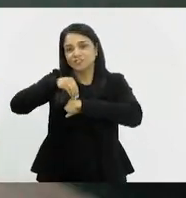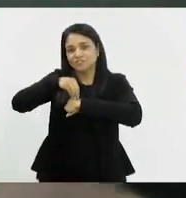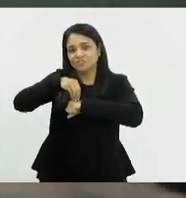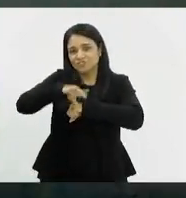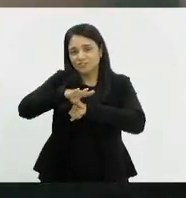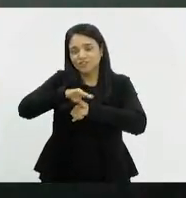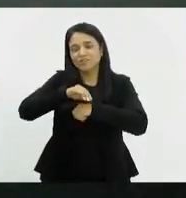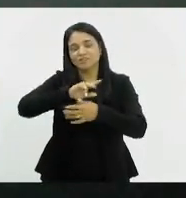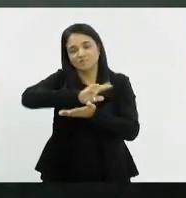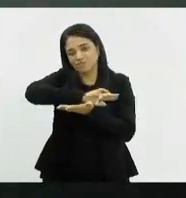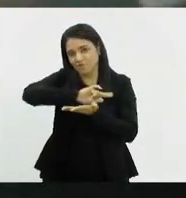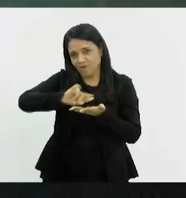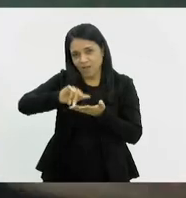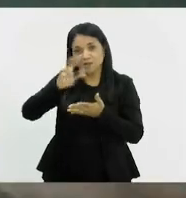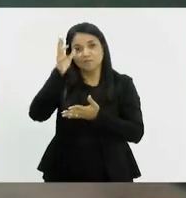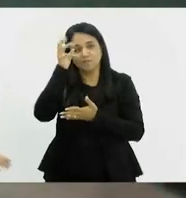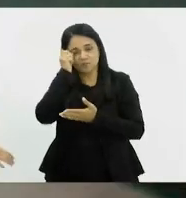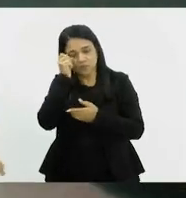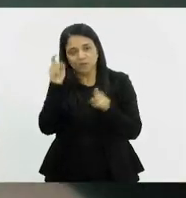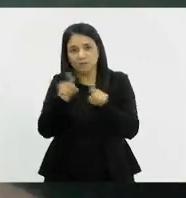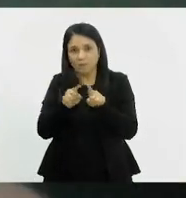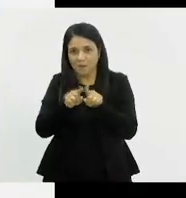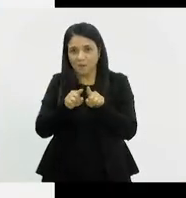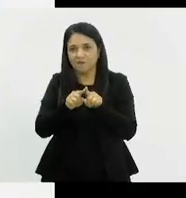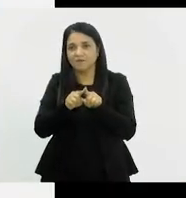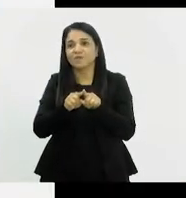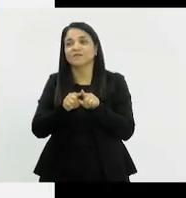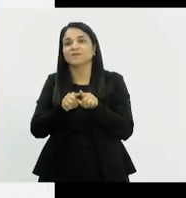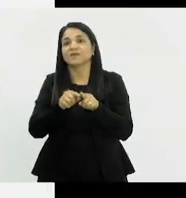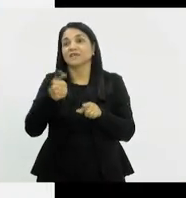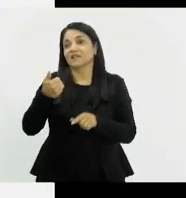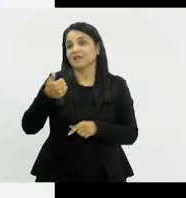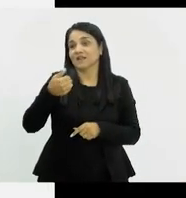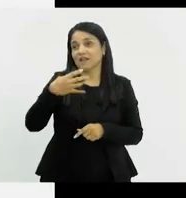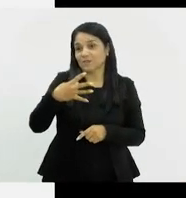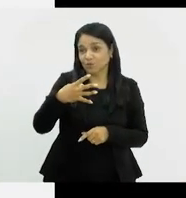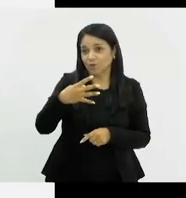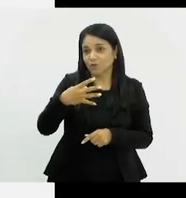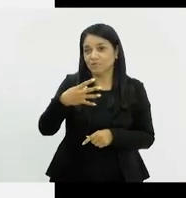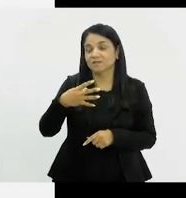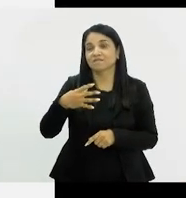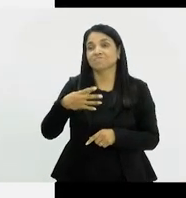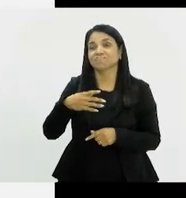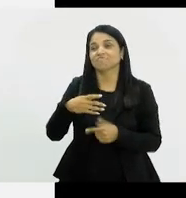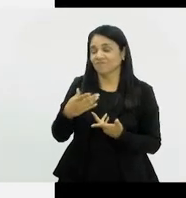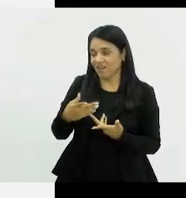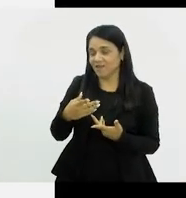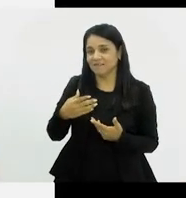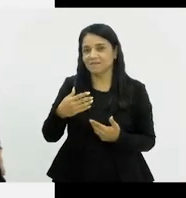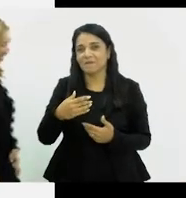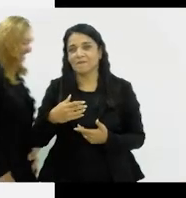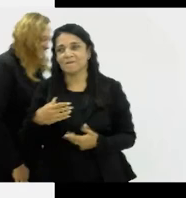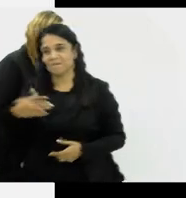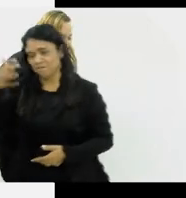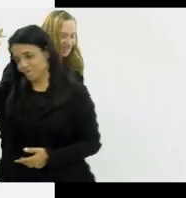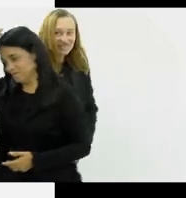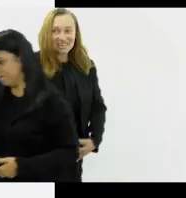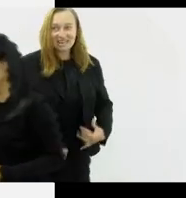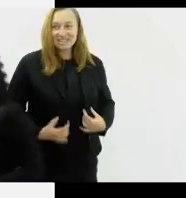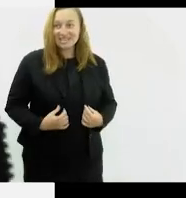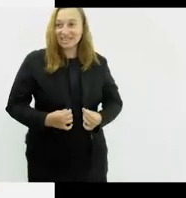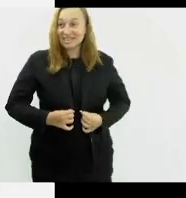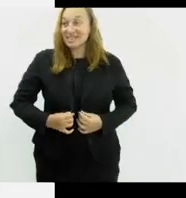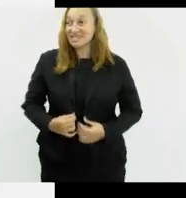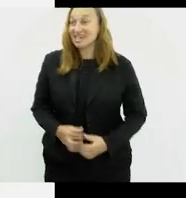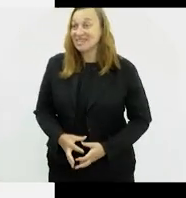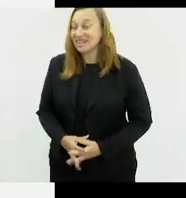para o sono, mas tem lá a 14, é exatamente isso. Não tinha até anos